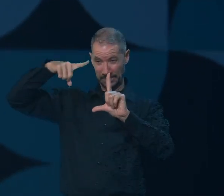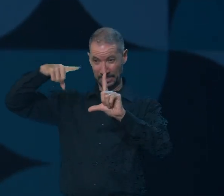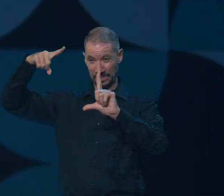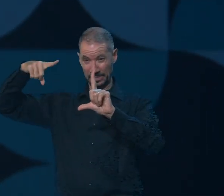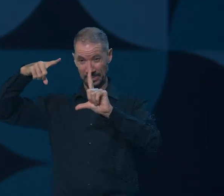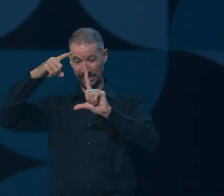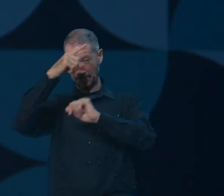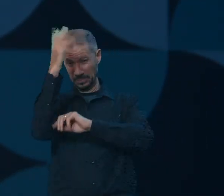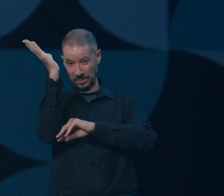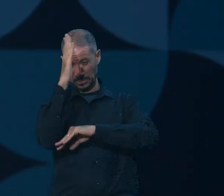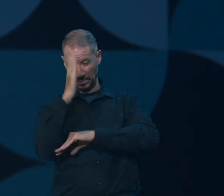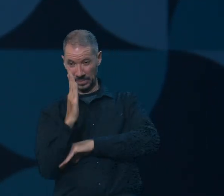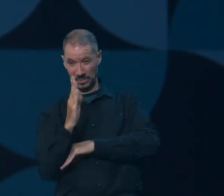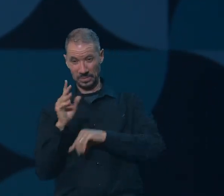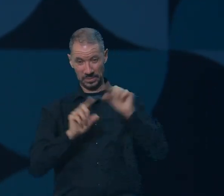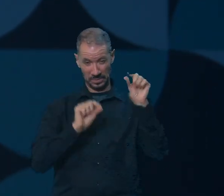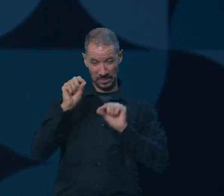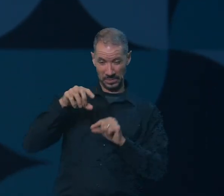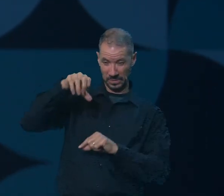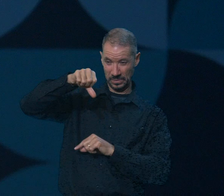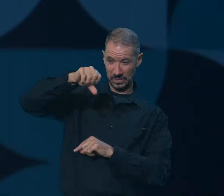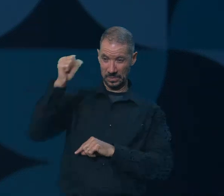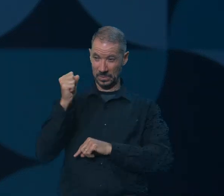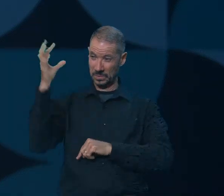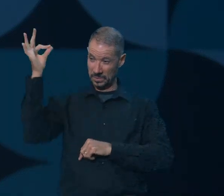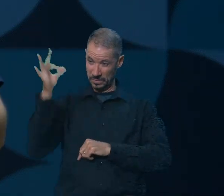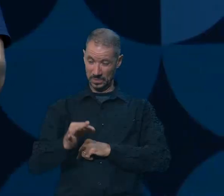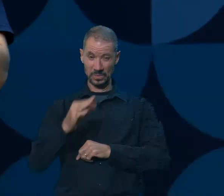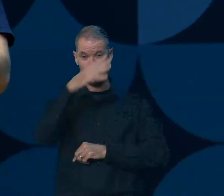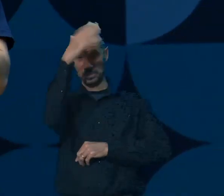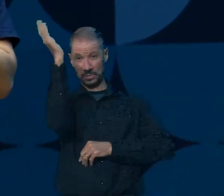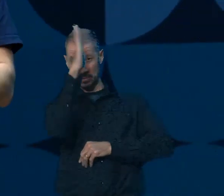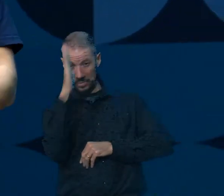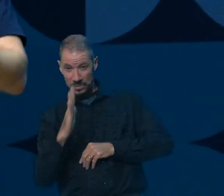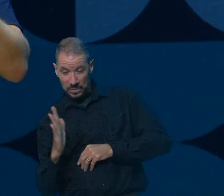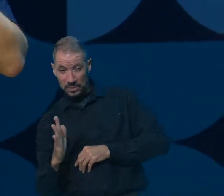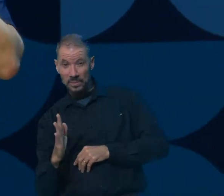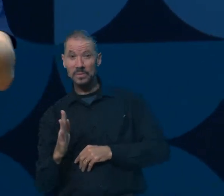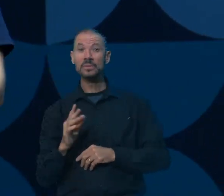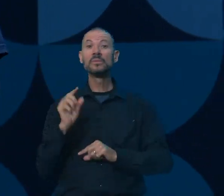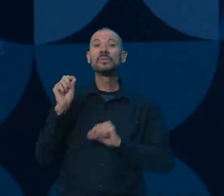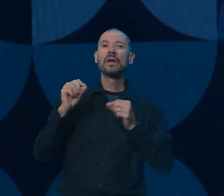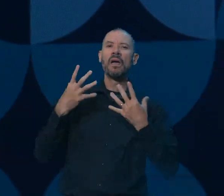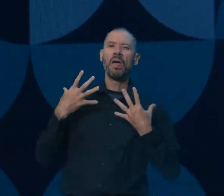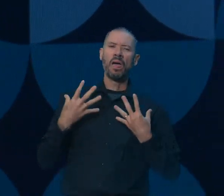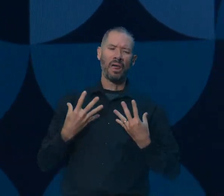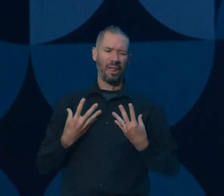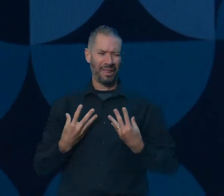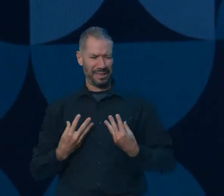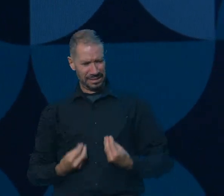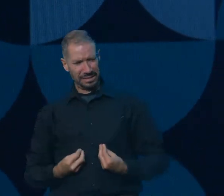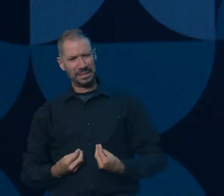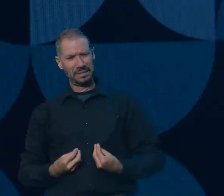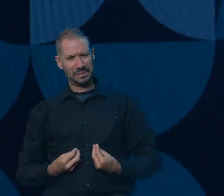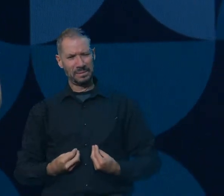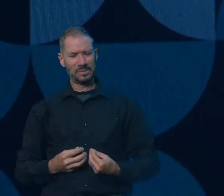Brasil, que 98% dos brasileiros se dizem estarem cansados.